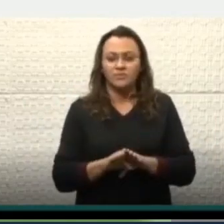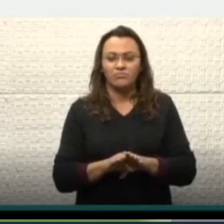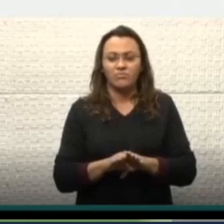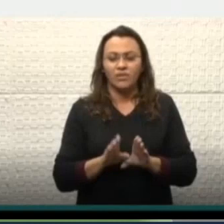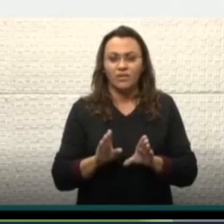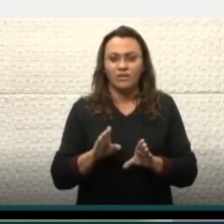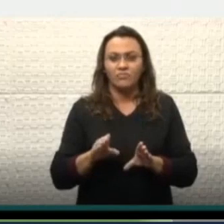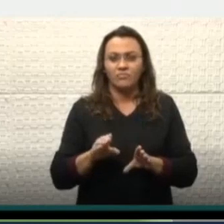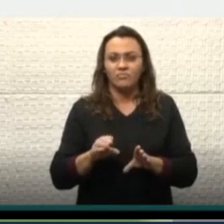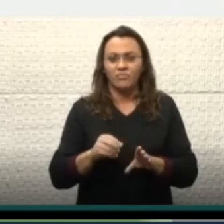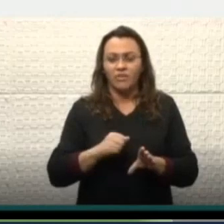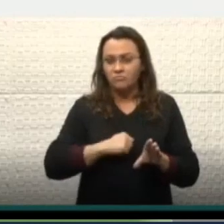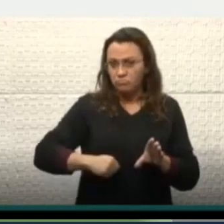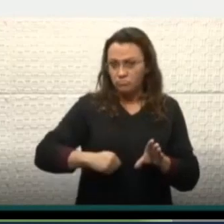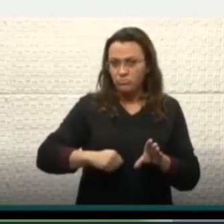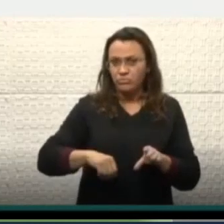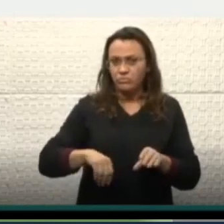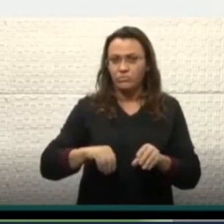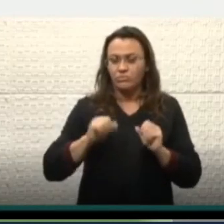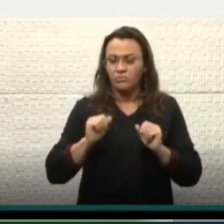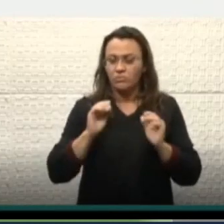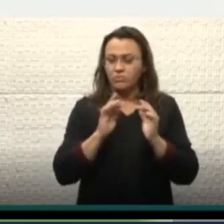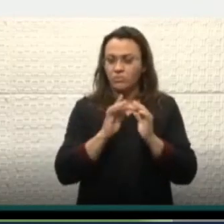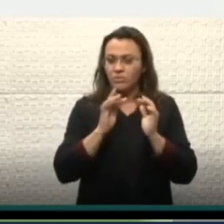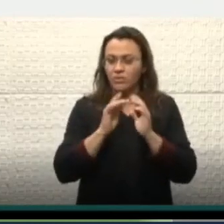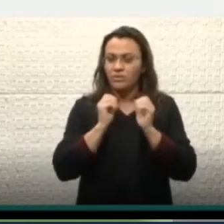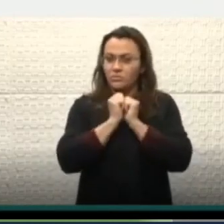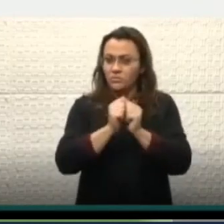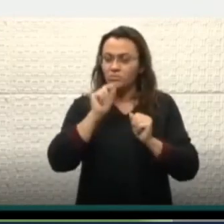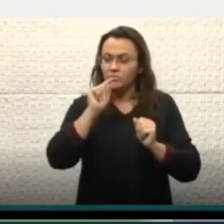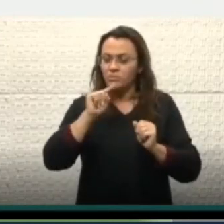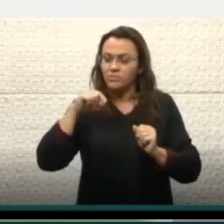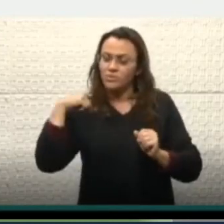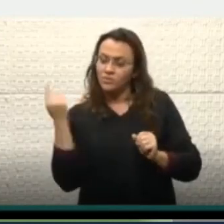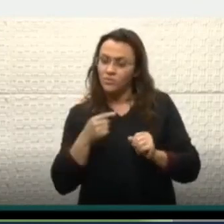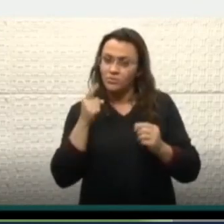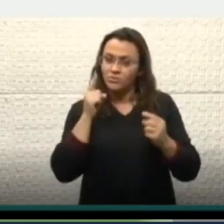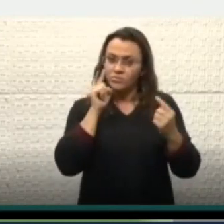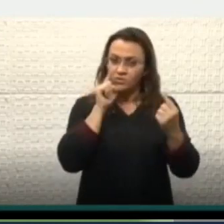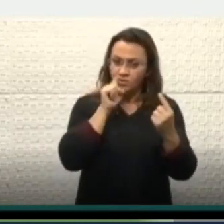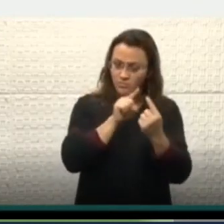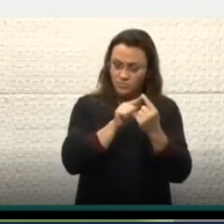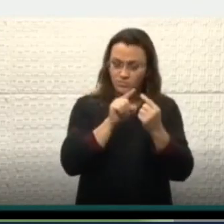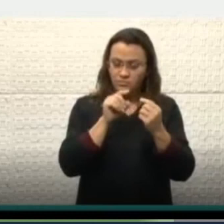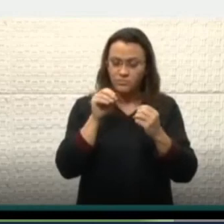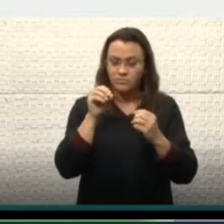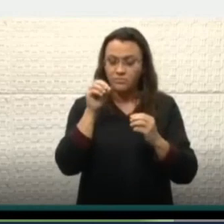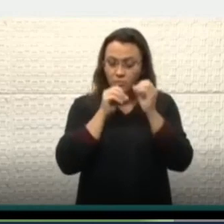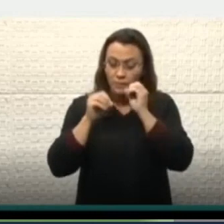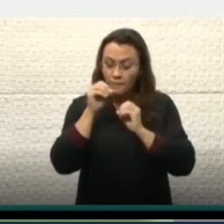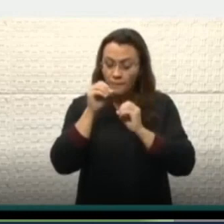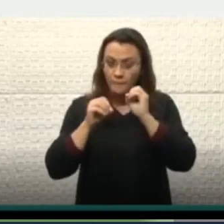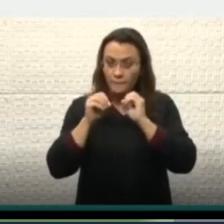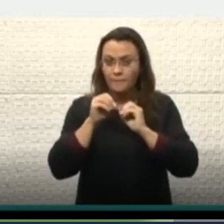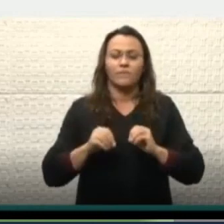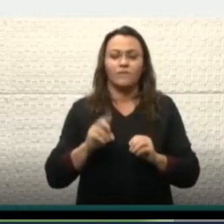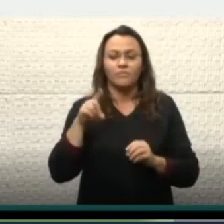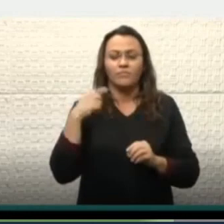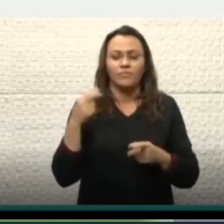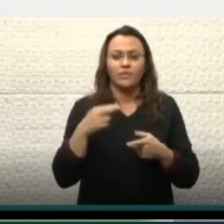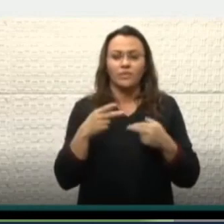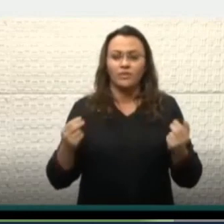defecar e esse excremento entrar em contato com o material que a gente está observando. Outro tipo de